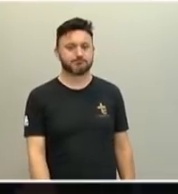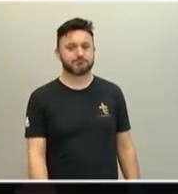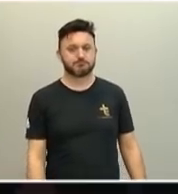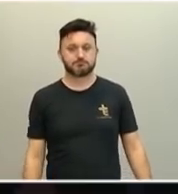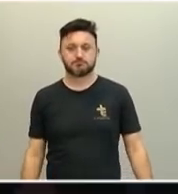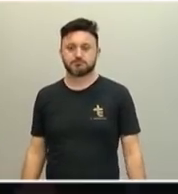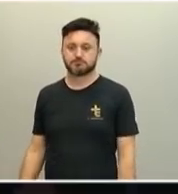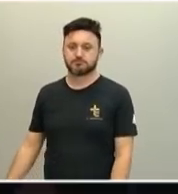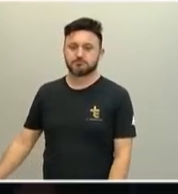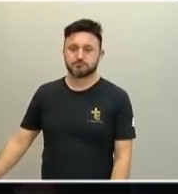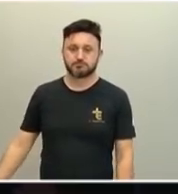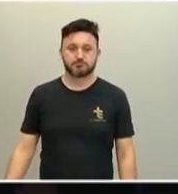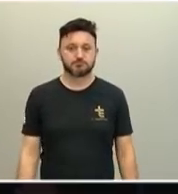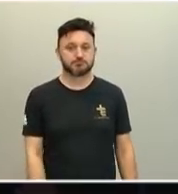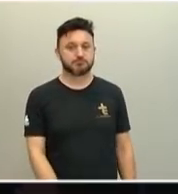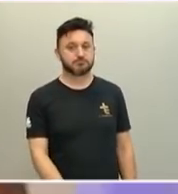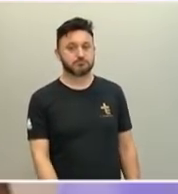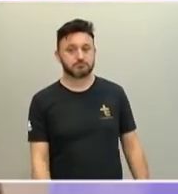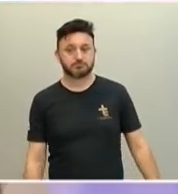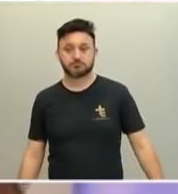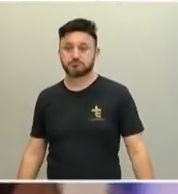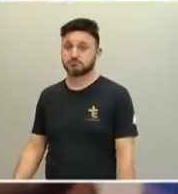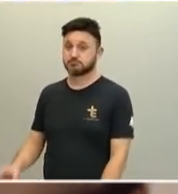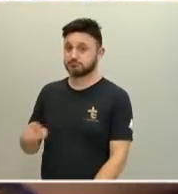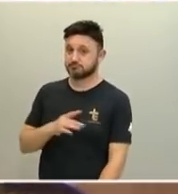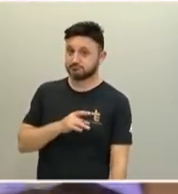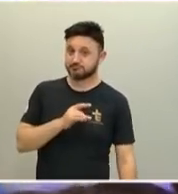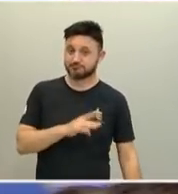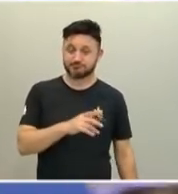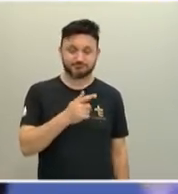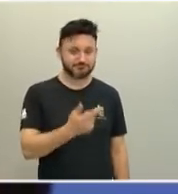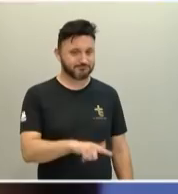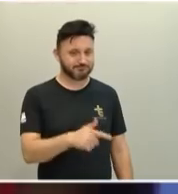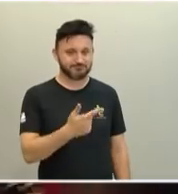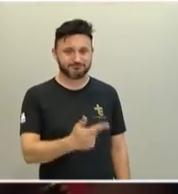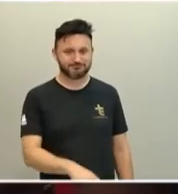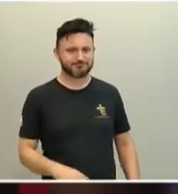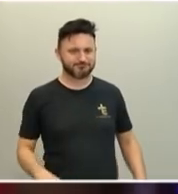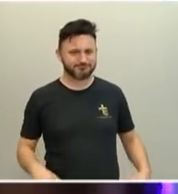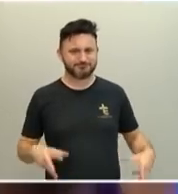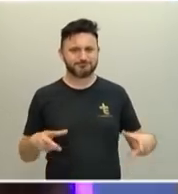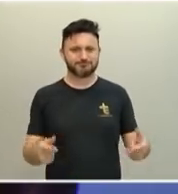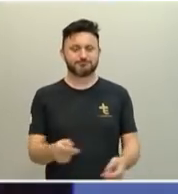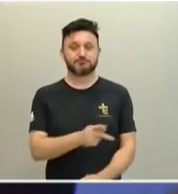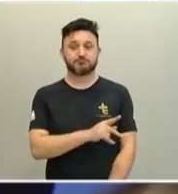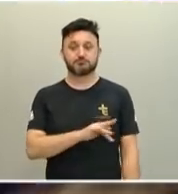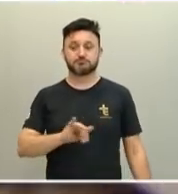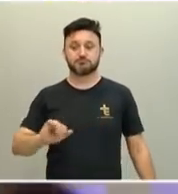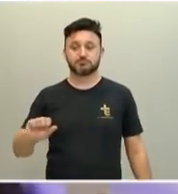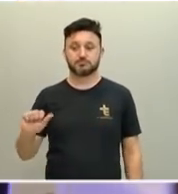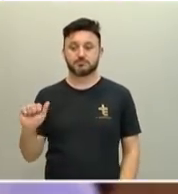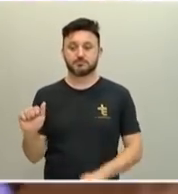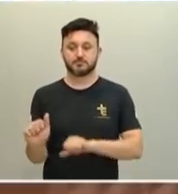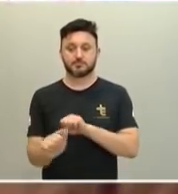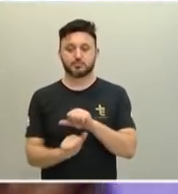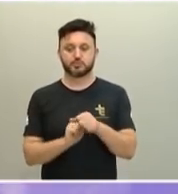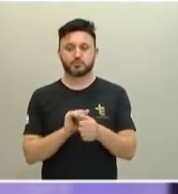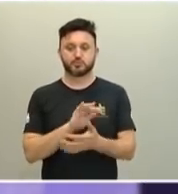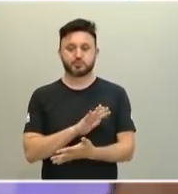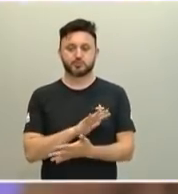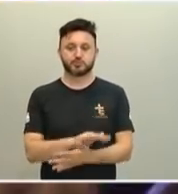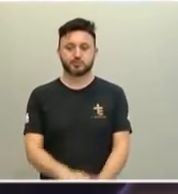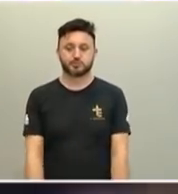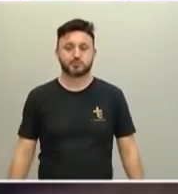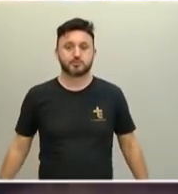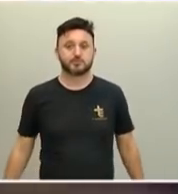Meu querido, minha querida, não temas, tudo, tudo vai mudar. Em nome de Jesus, tudo vai mudar.